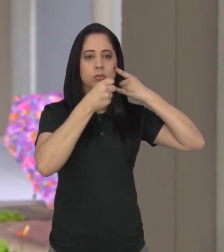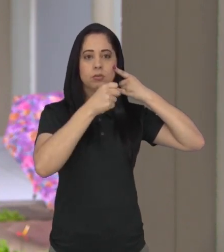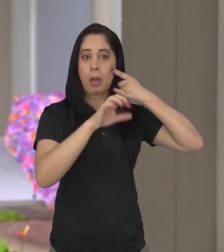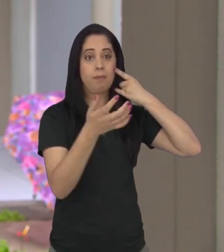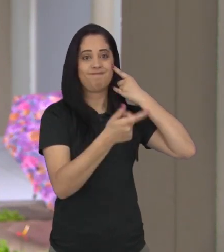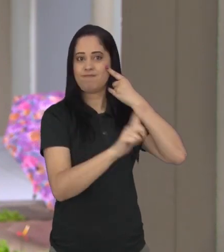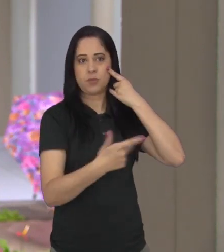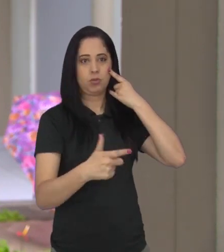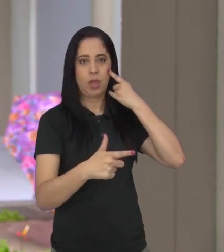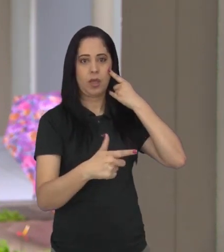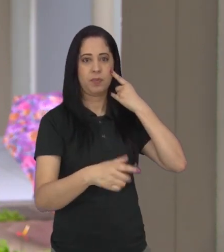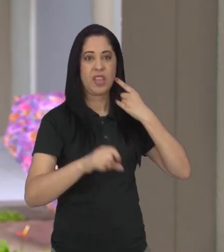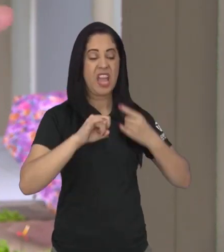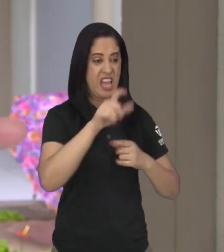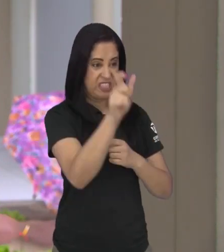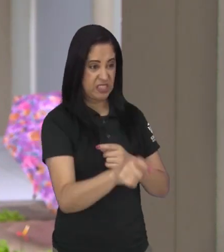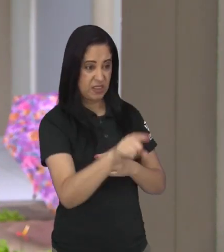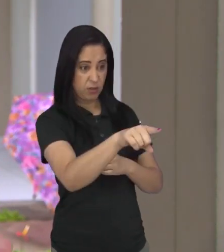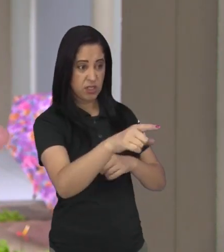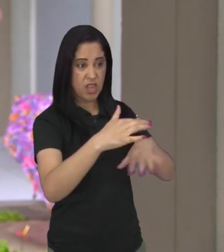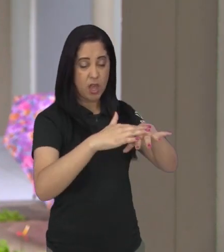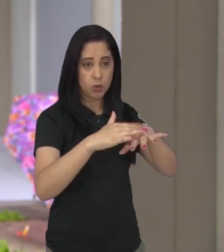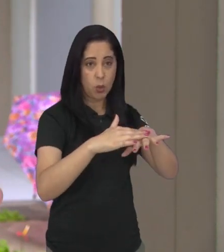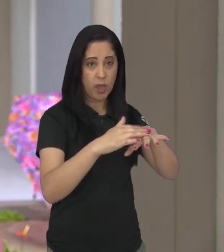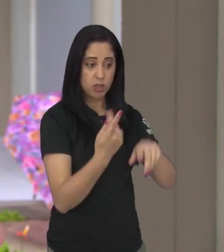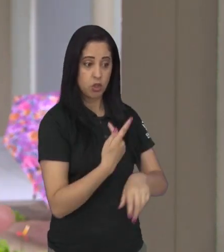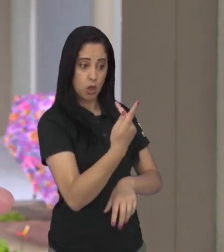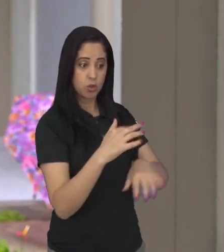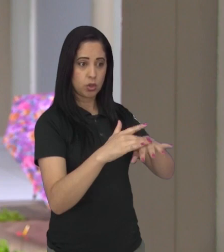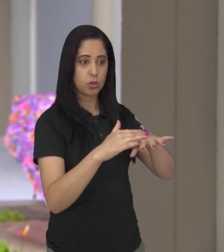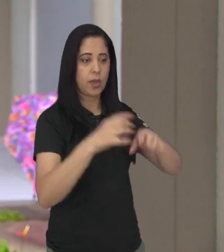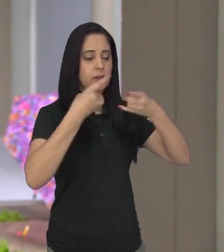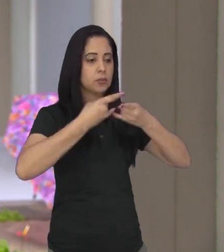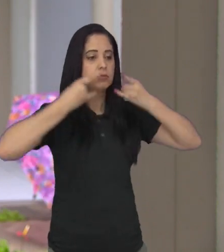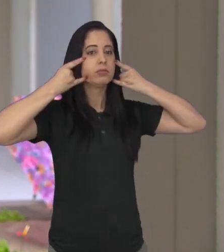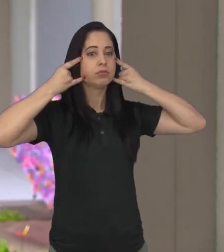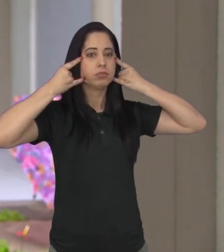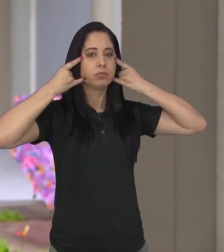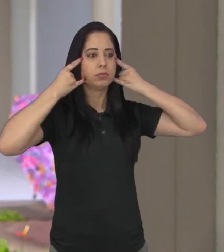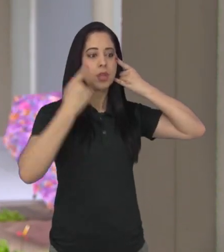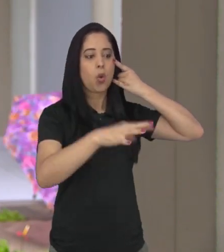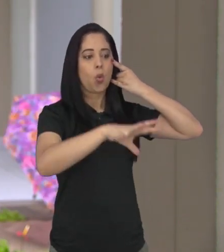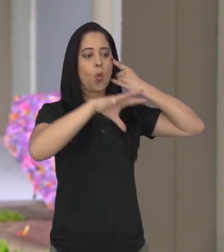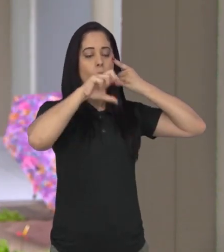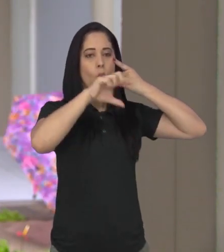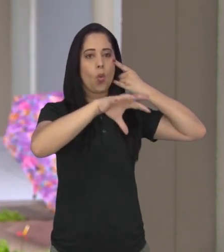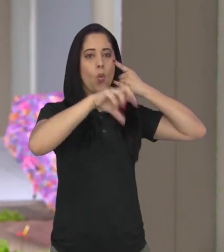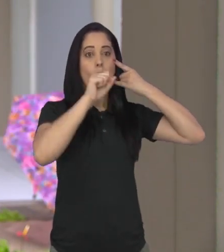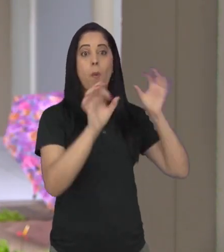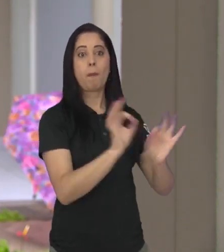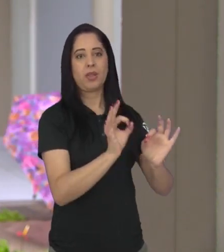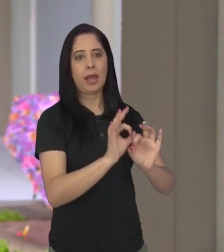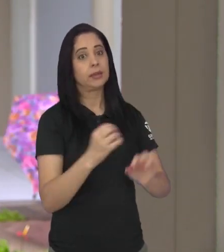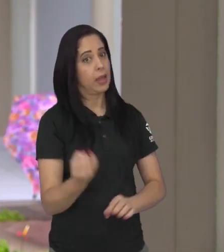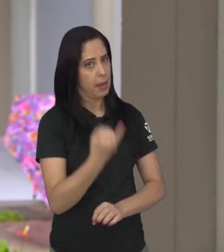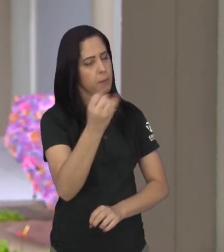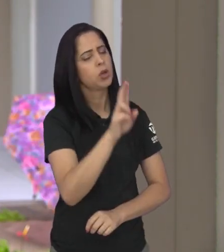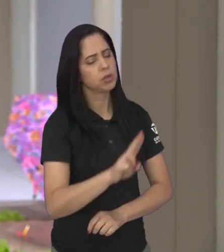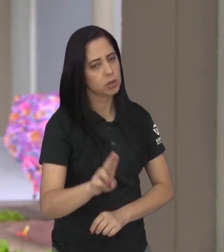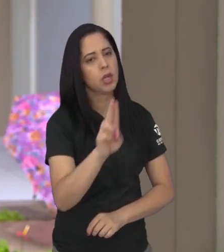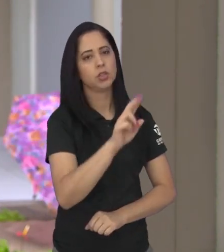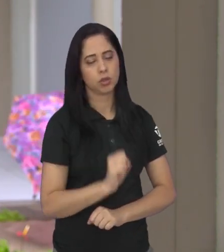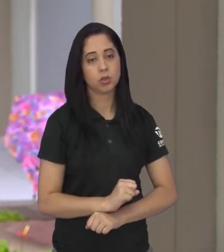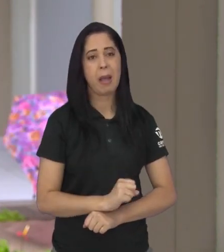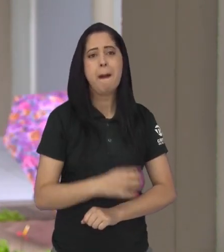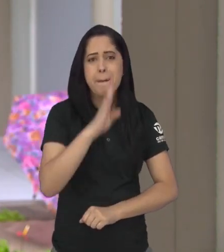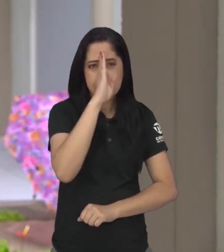vírus para você é menor. Se você não está doente e usa máscara também, o vírus tem duas barreiras para chegar em você. Então, por isso que é tão importante